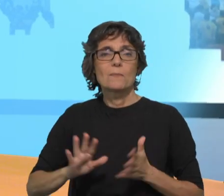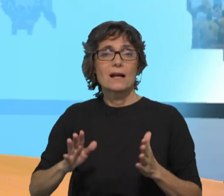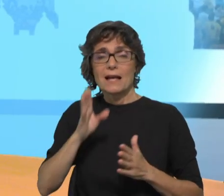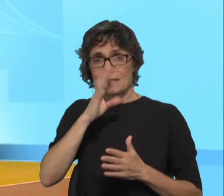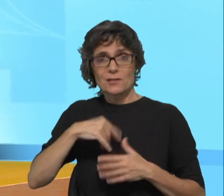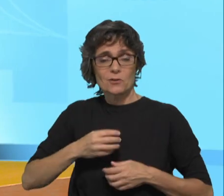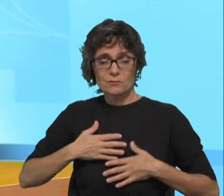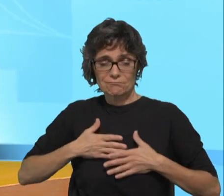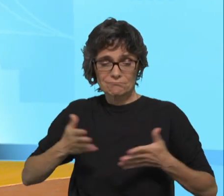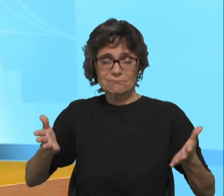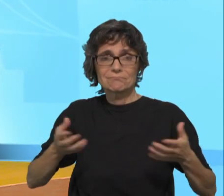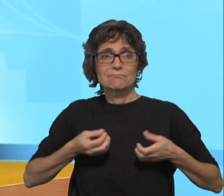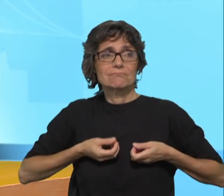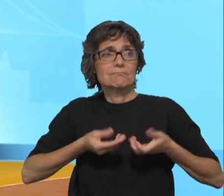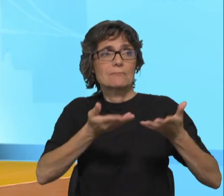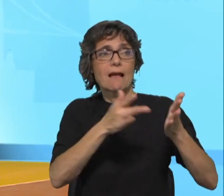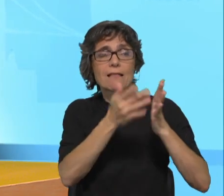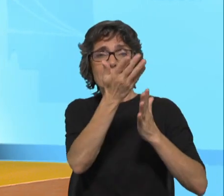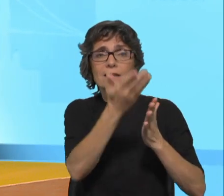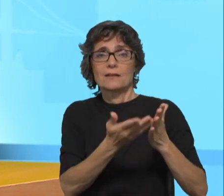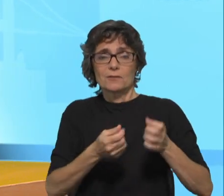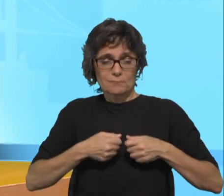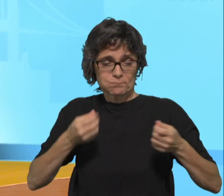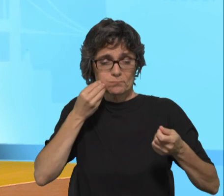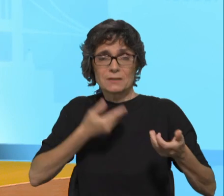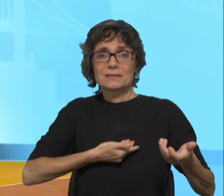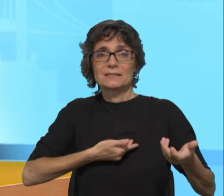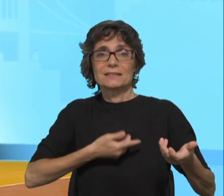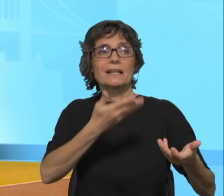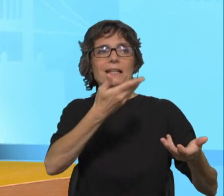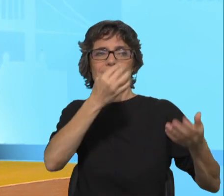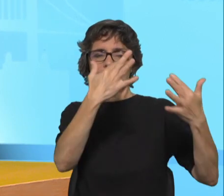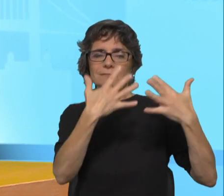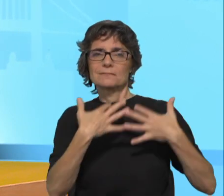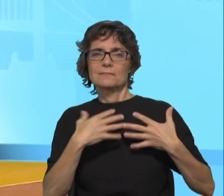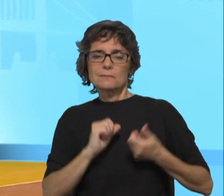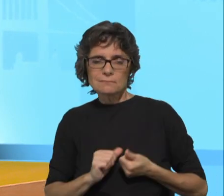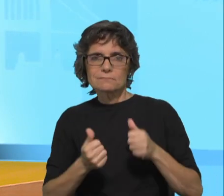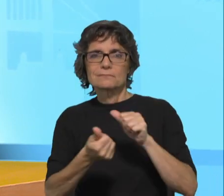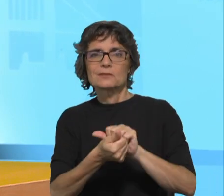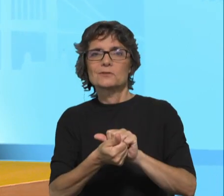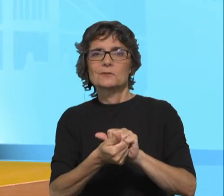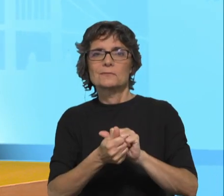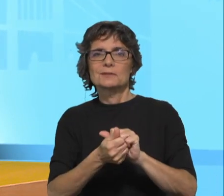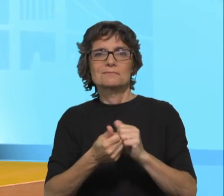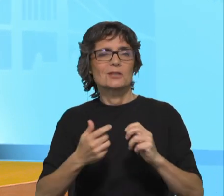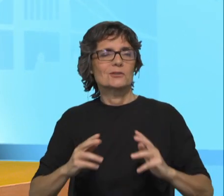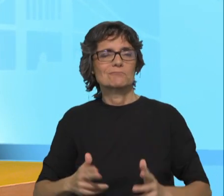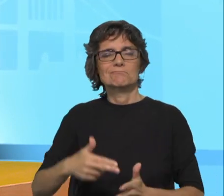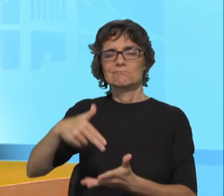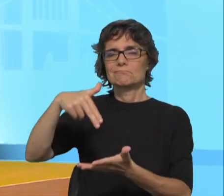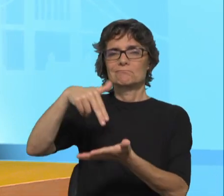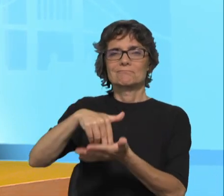pouco que somos nas mãos de Deus, tudo se transforma. E Ele faz de nós aquilo que nós devemos ser. Esta